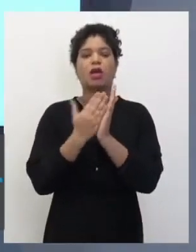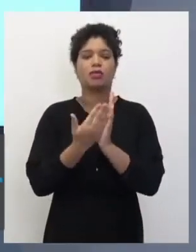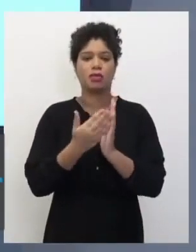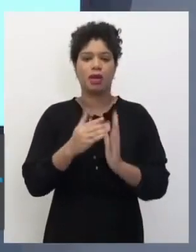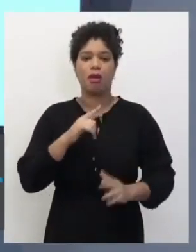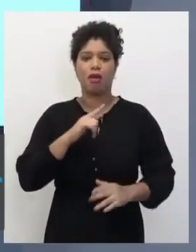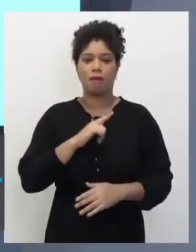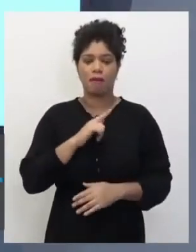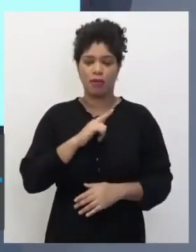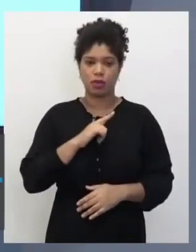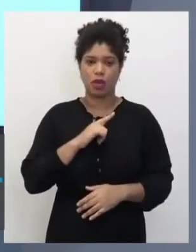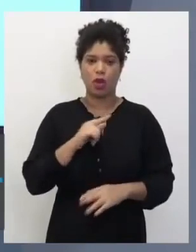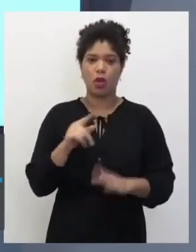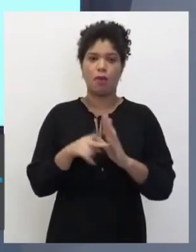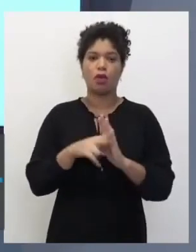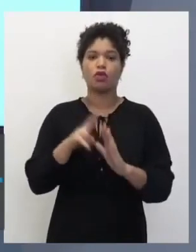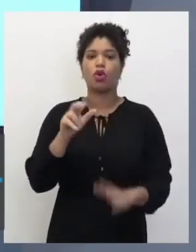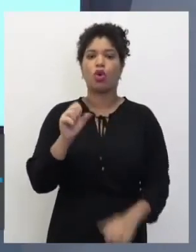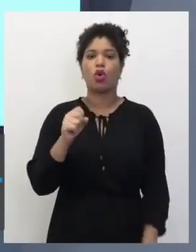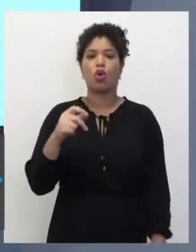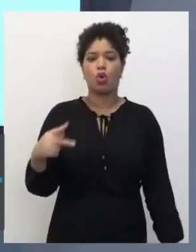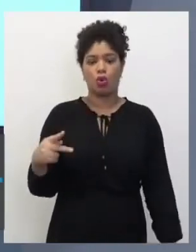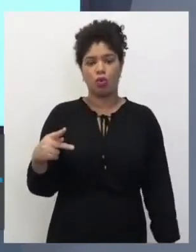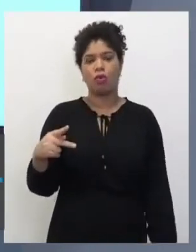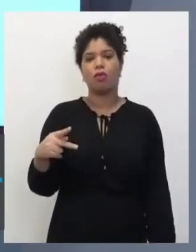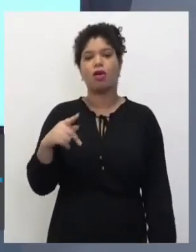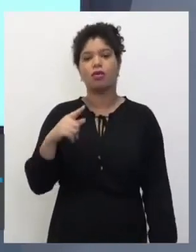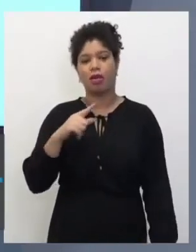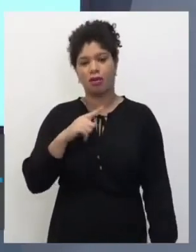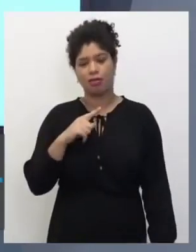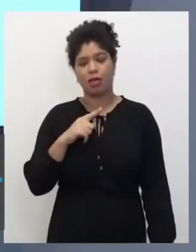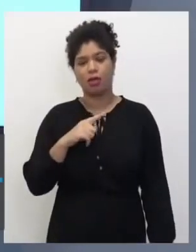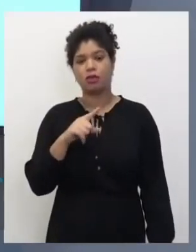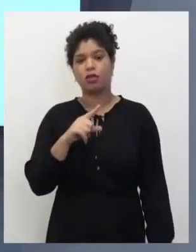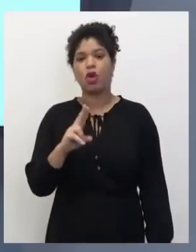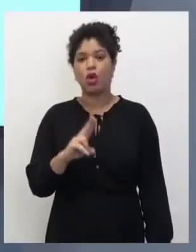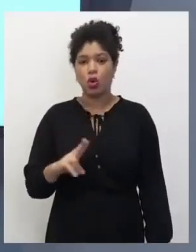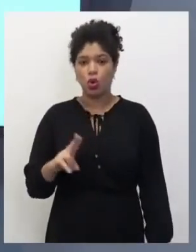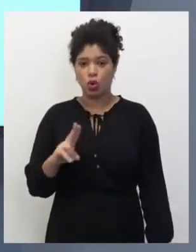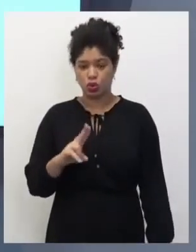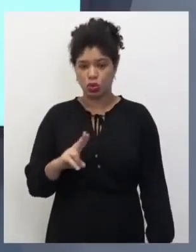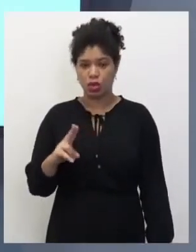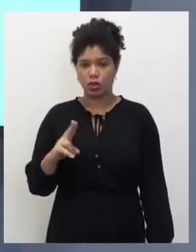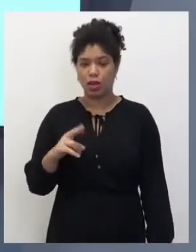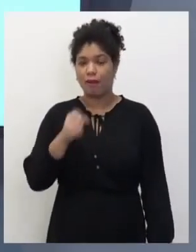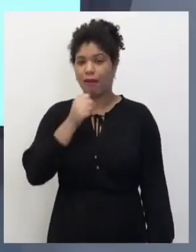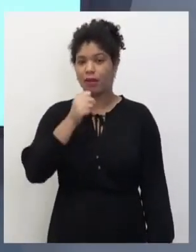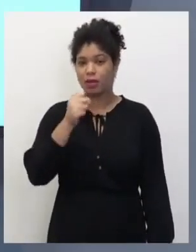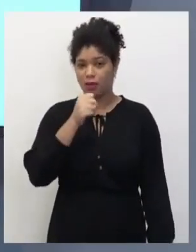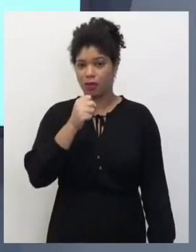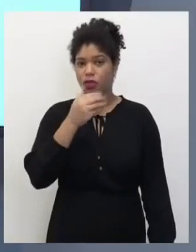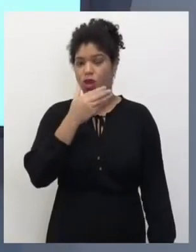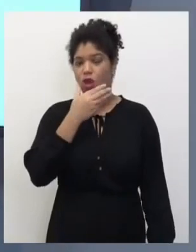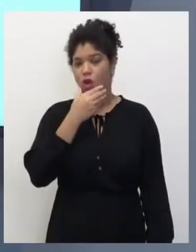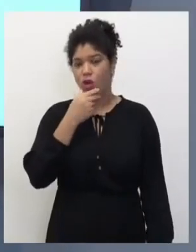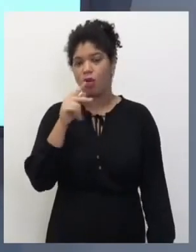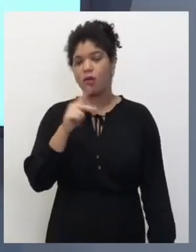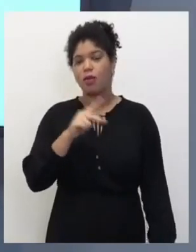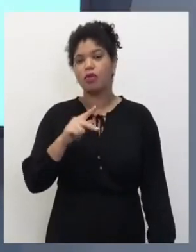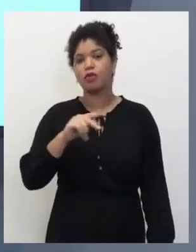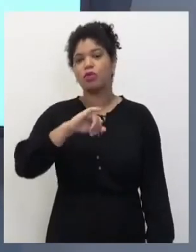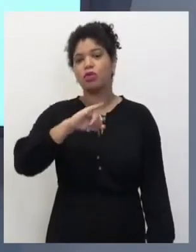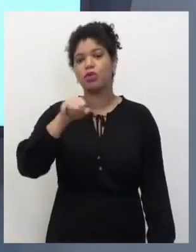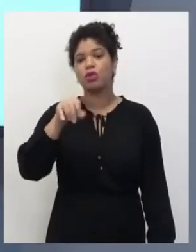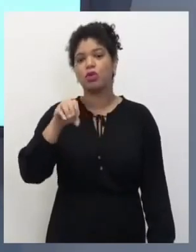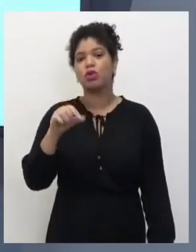foi publicado no Jornal da USP, ele está no caderno do aluno aí também. É uma entrevista de um professor, o John Lucas, que vai falar